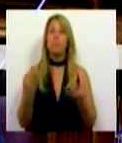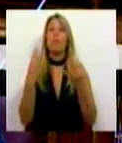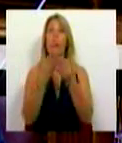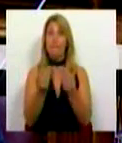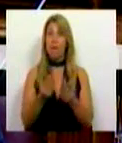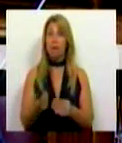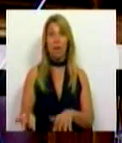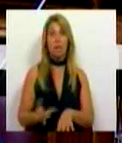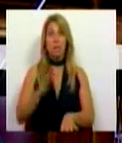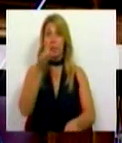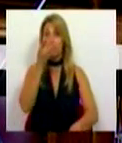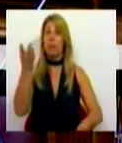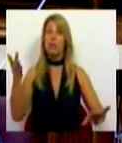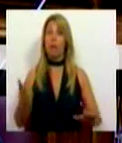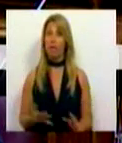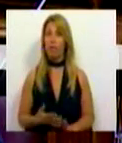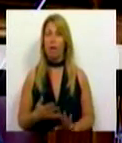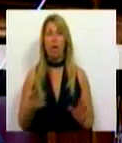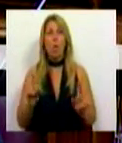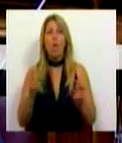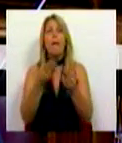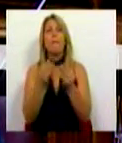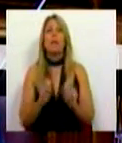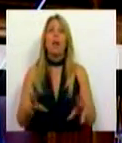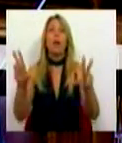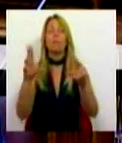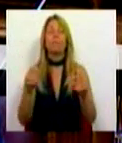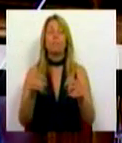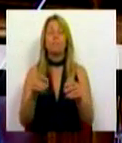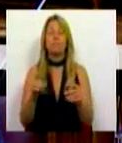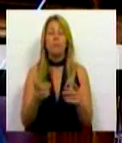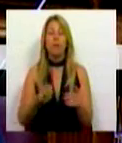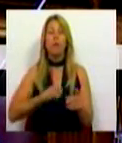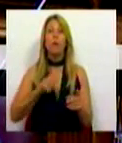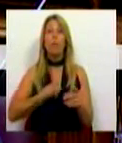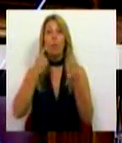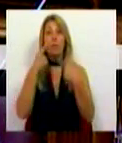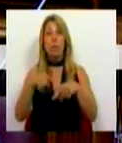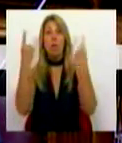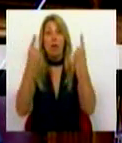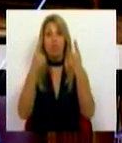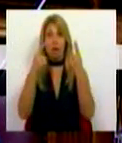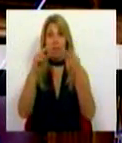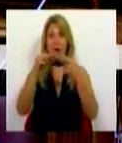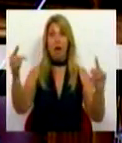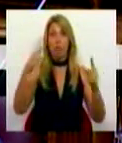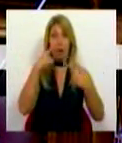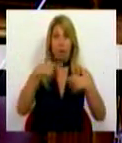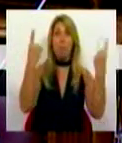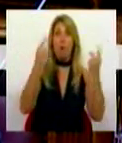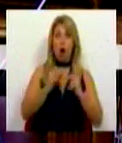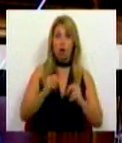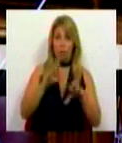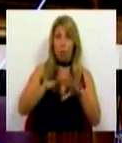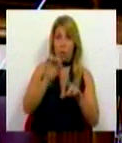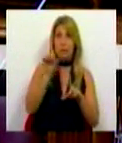sensível, está longe de ser nova a preocupação manifestada pelos autarcas ao longo dos tempos sobre